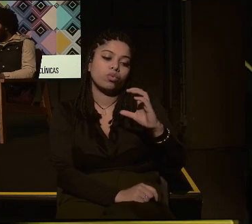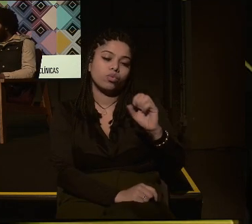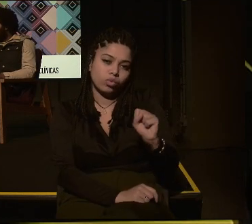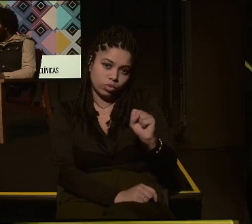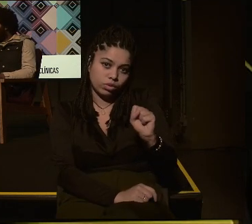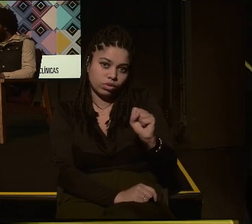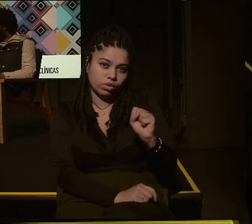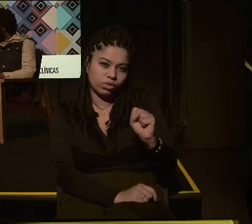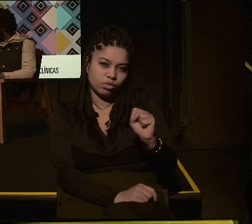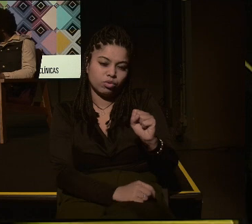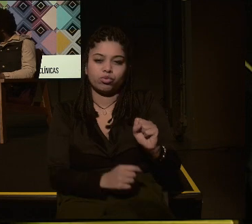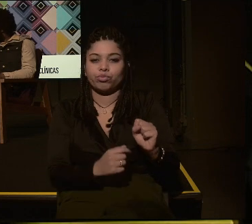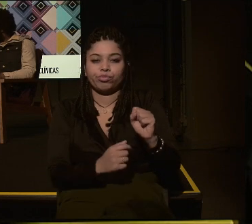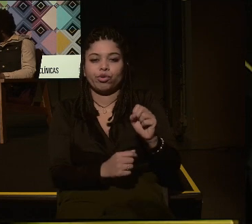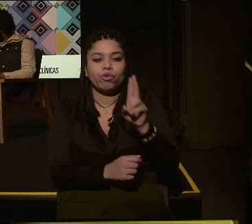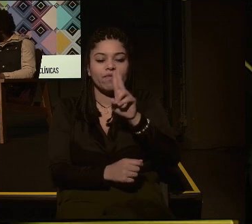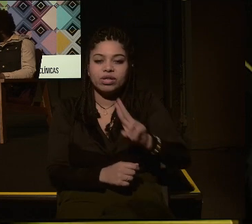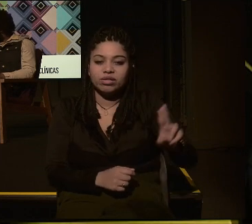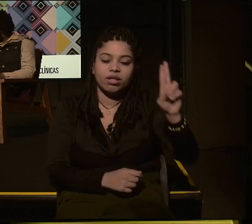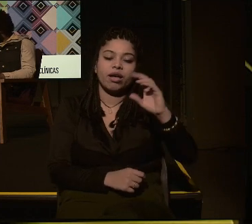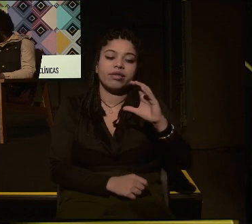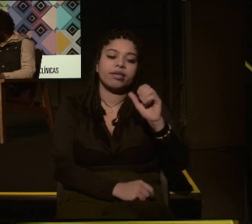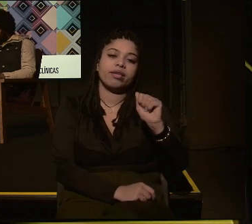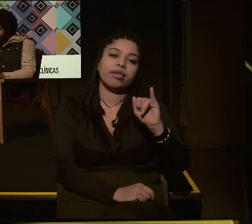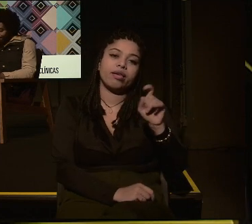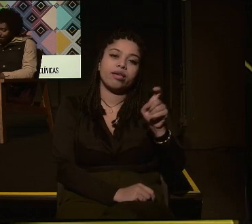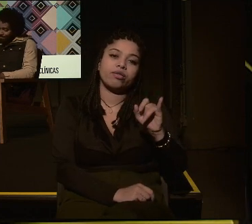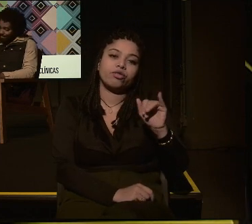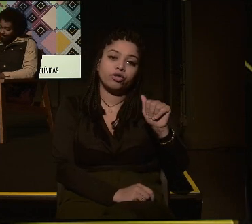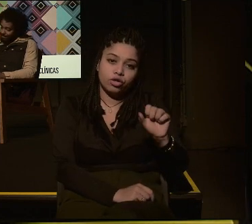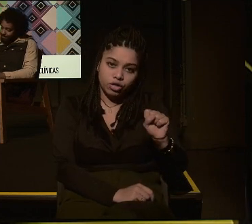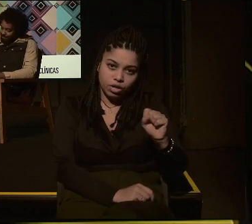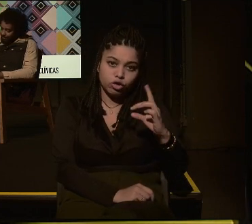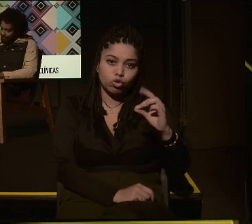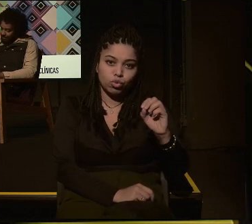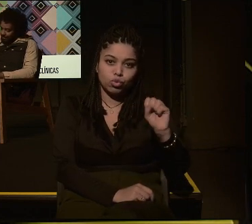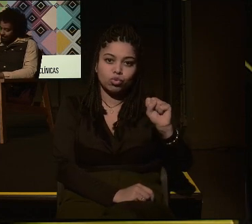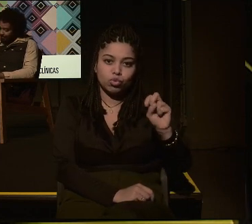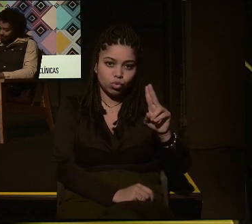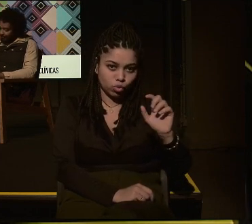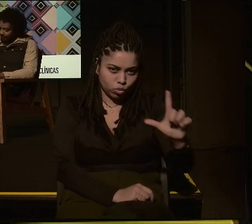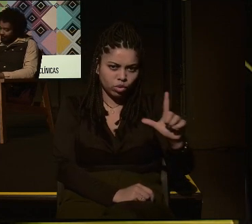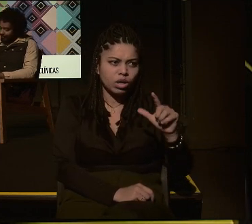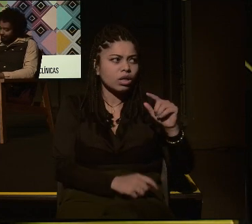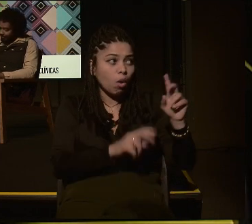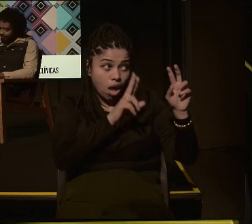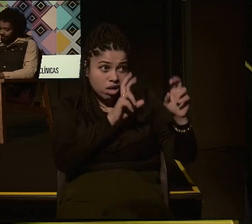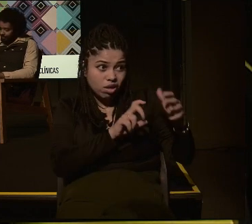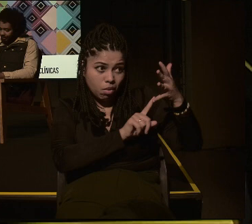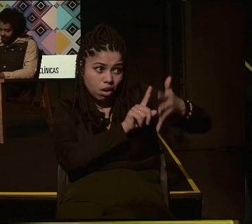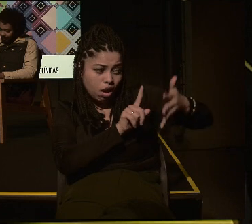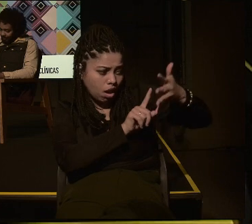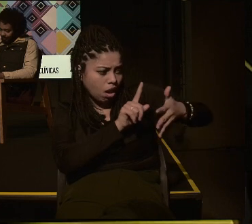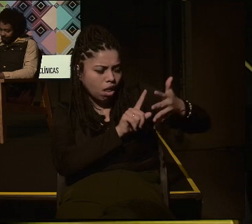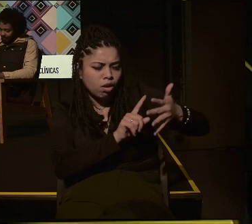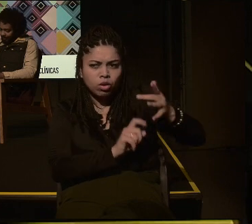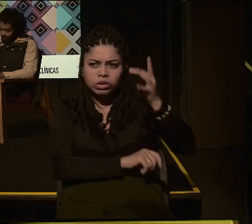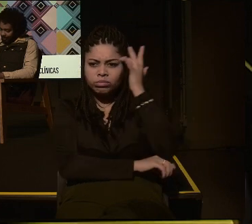esse termo ficou ali me desnorteando por um bom